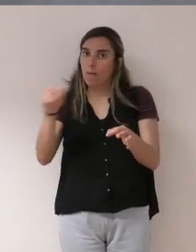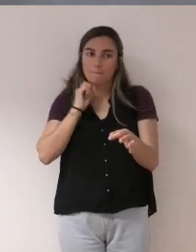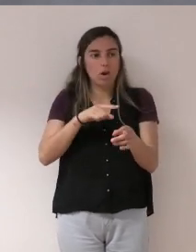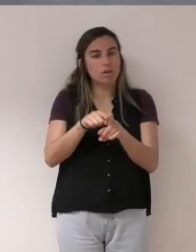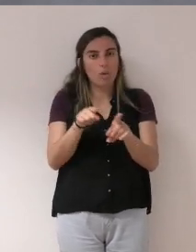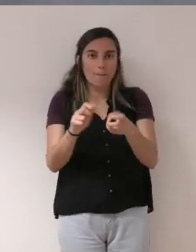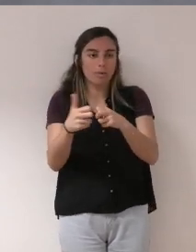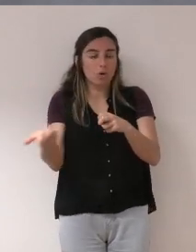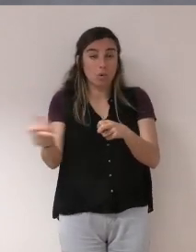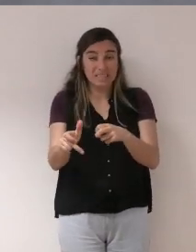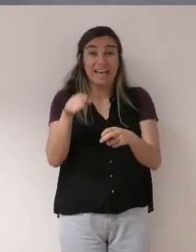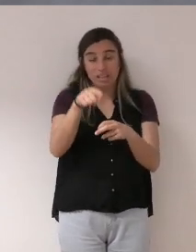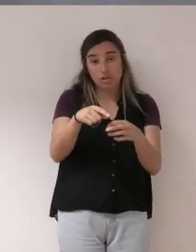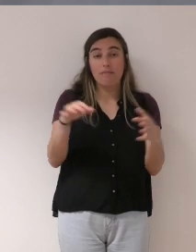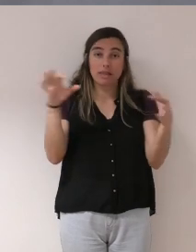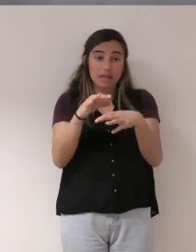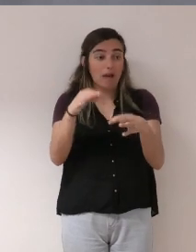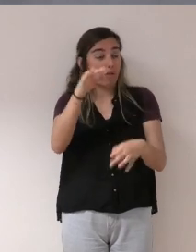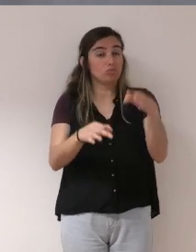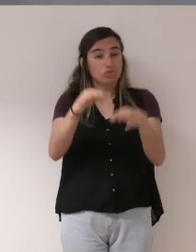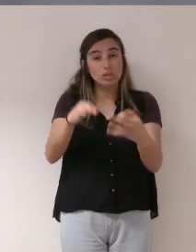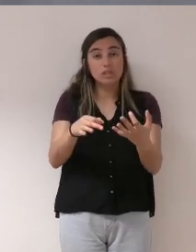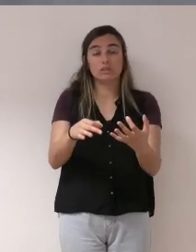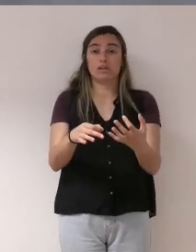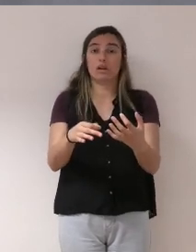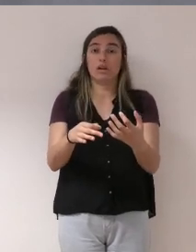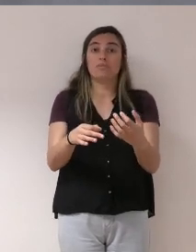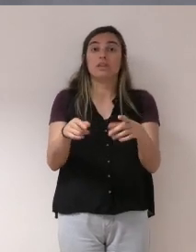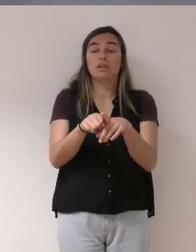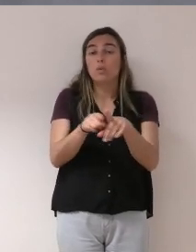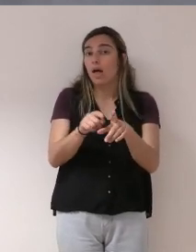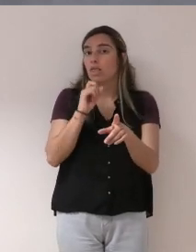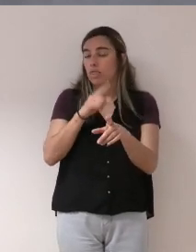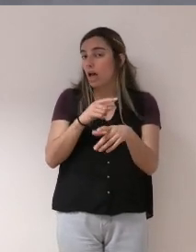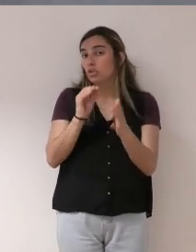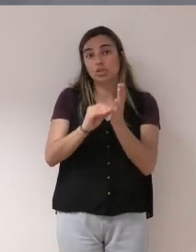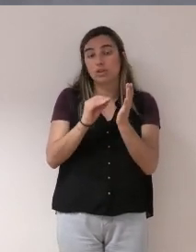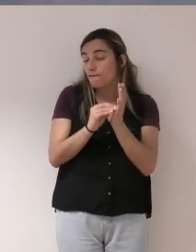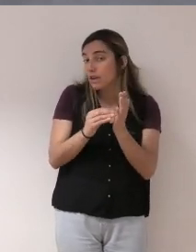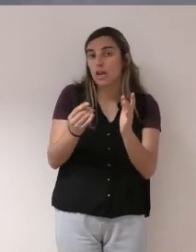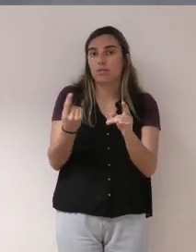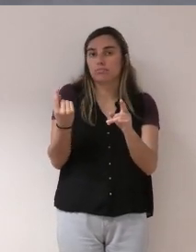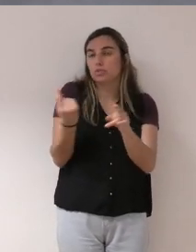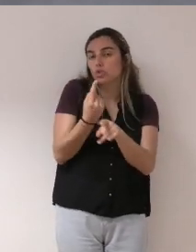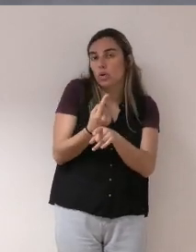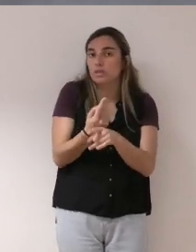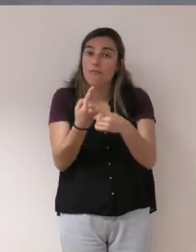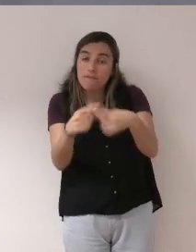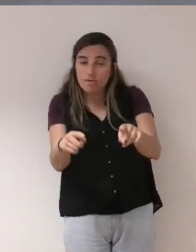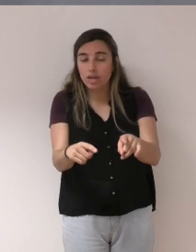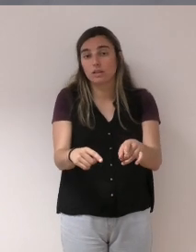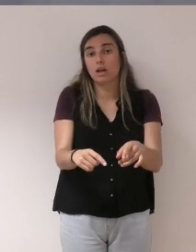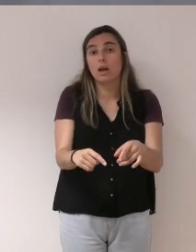com isso. Com o aparato jurídico que permite a Nabokov escrever Lolita, por exemplo, não é? Que permite